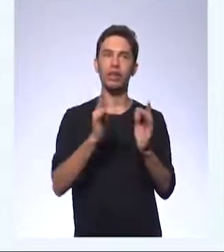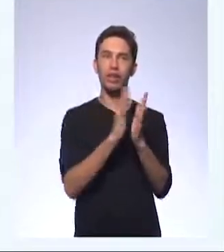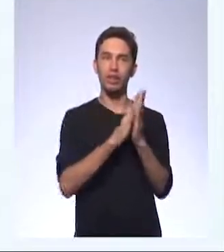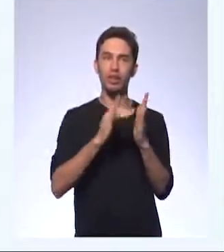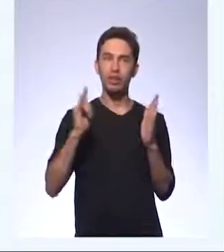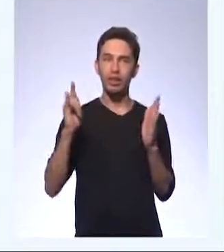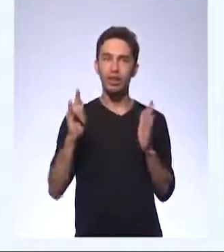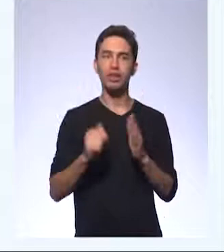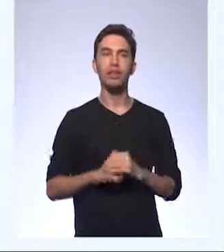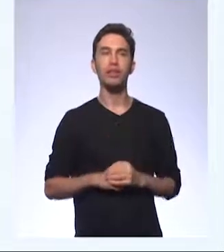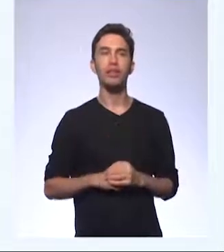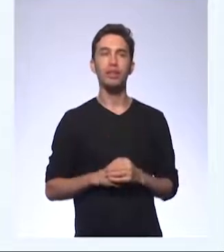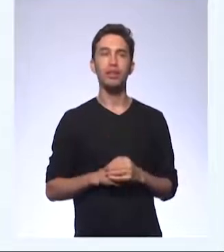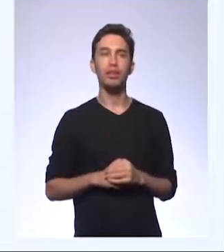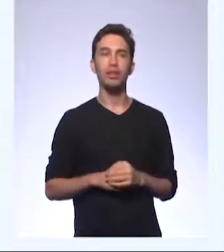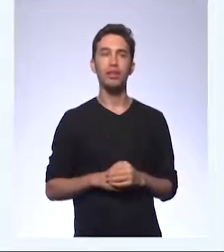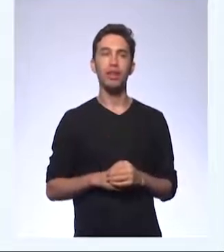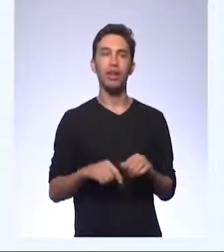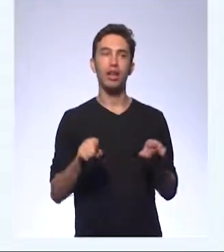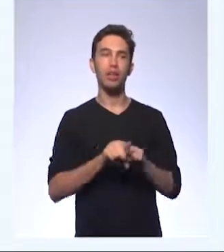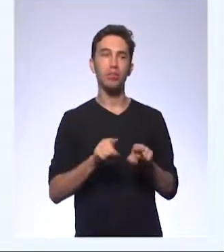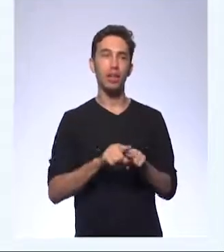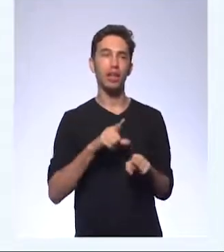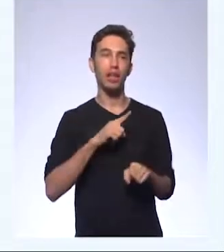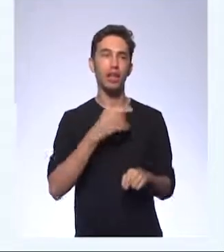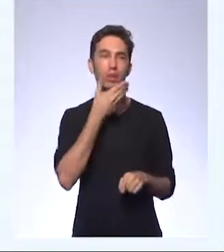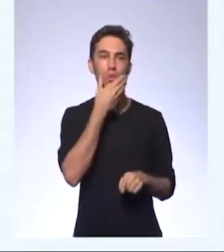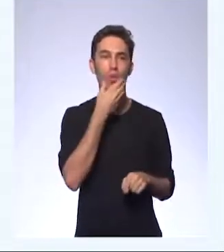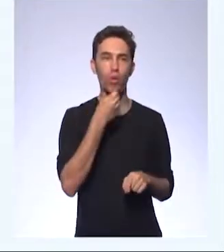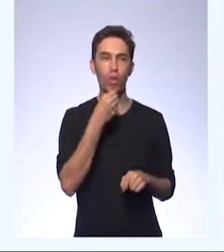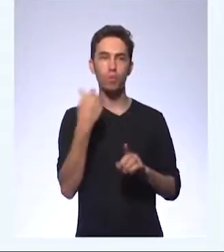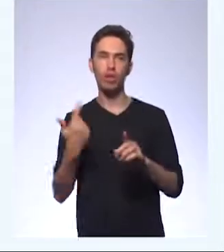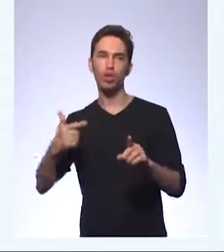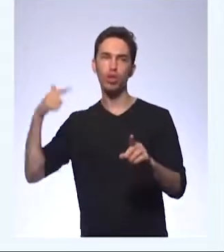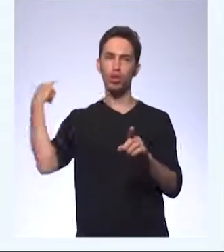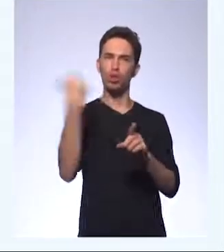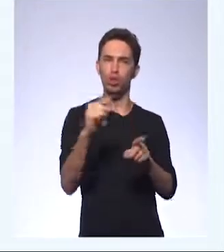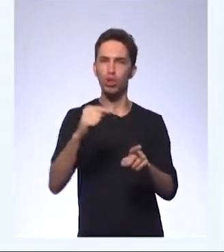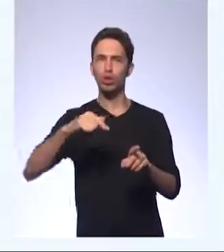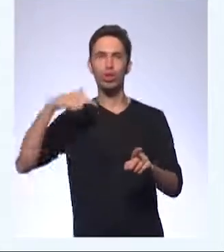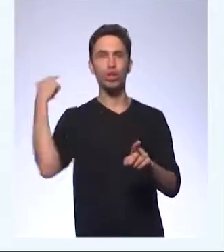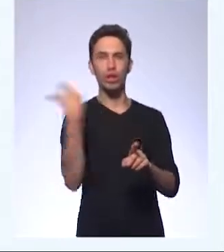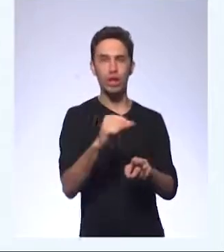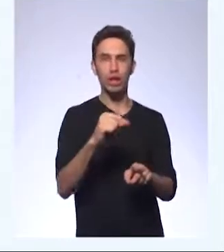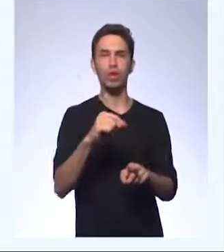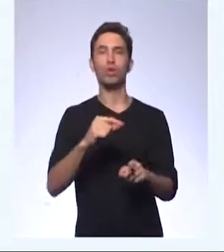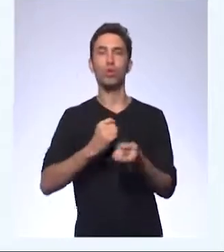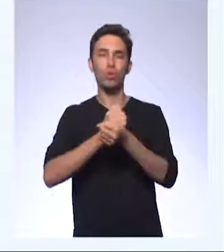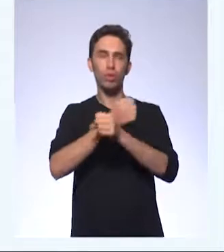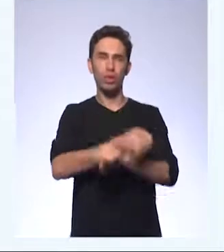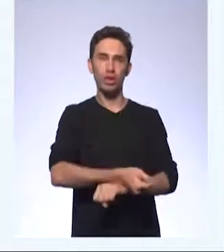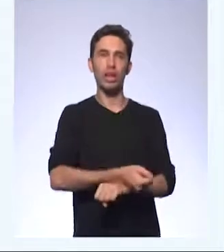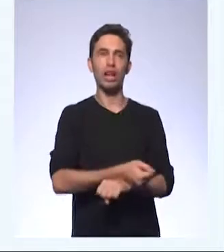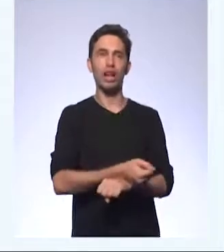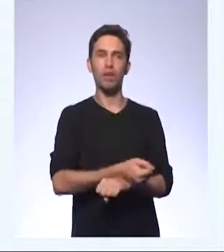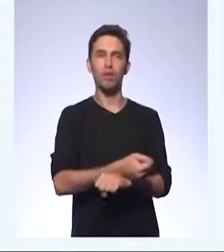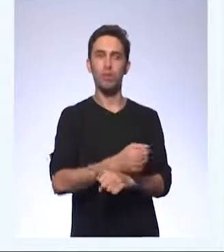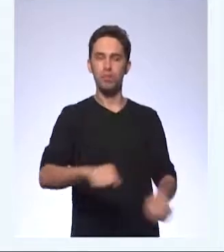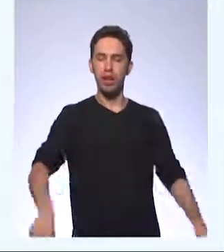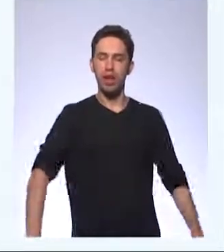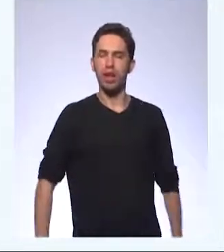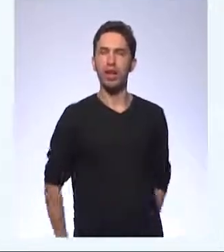Aí tem um homem aqui chicoteando um dos escravos amarrado aqui na barra de